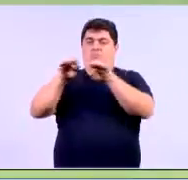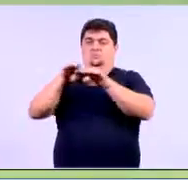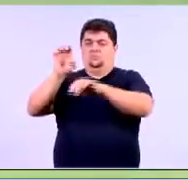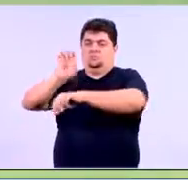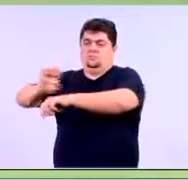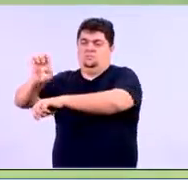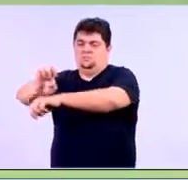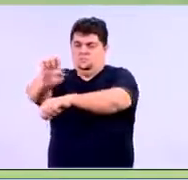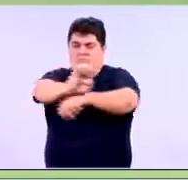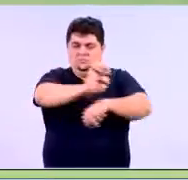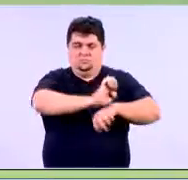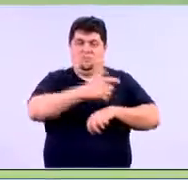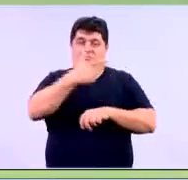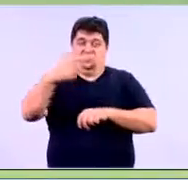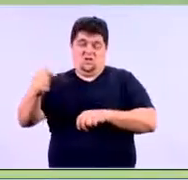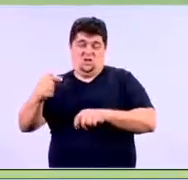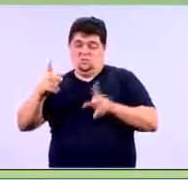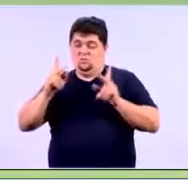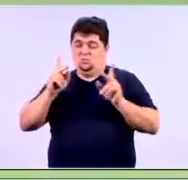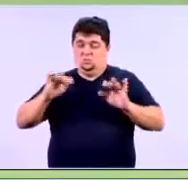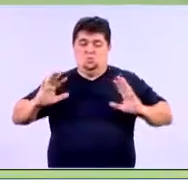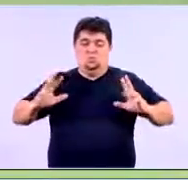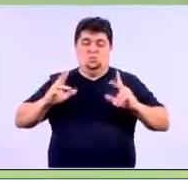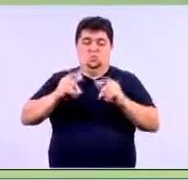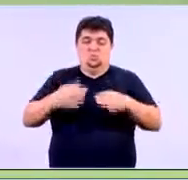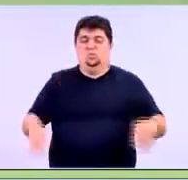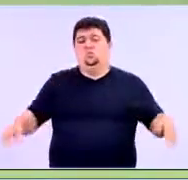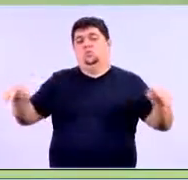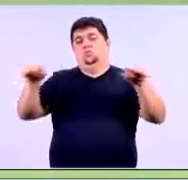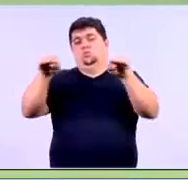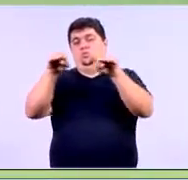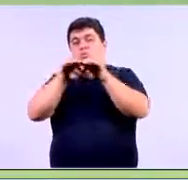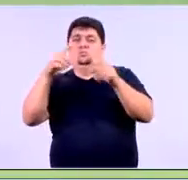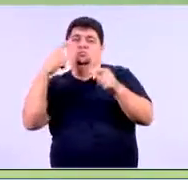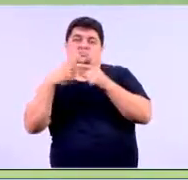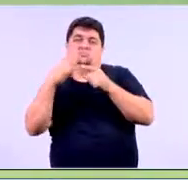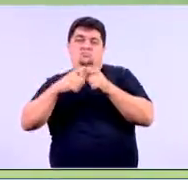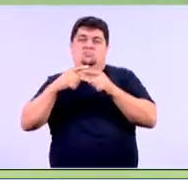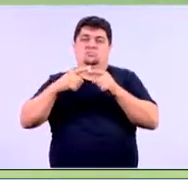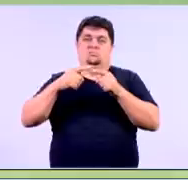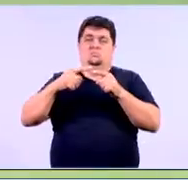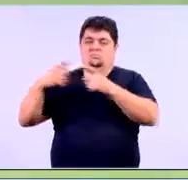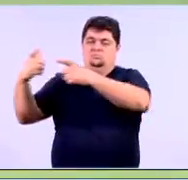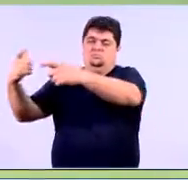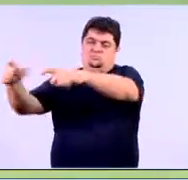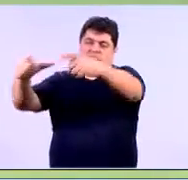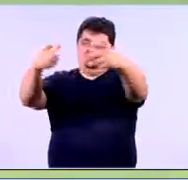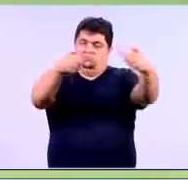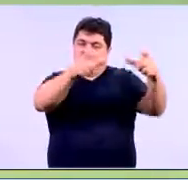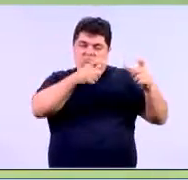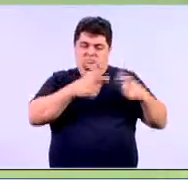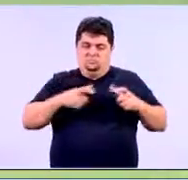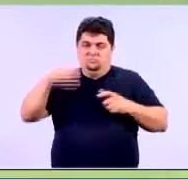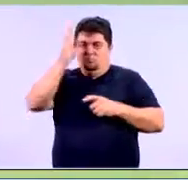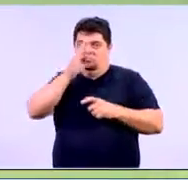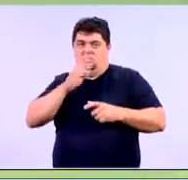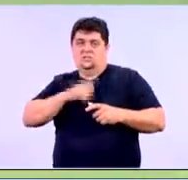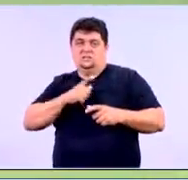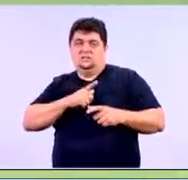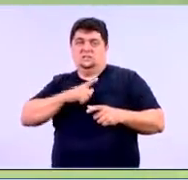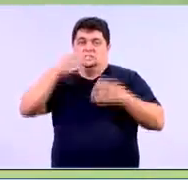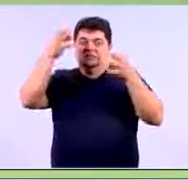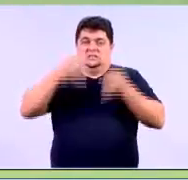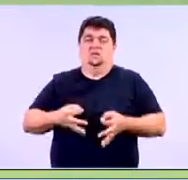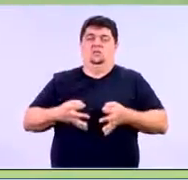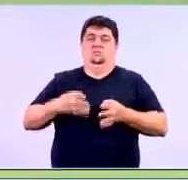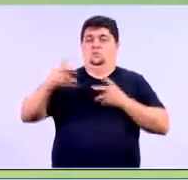o equilíbrio do desenvolvimento socioeconômico das diferentes regiões do país. O que é que isso quer dizer, minha